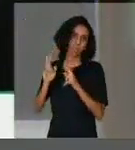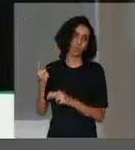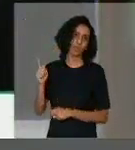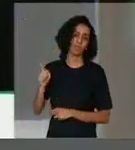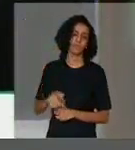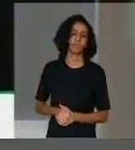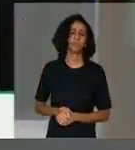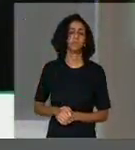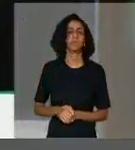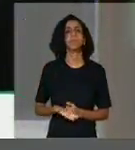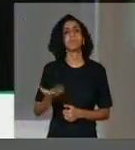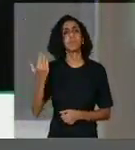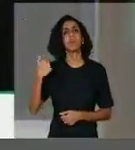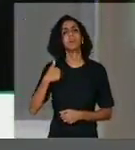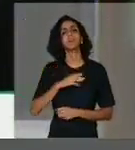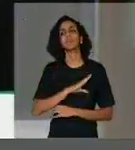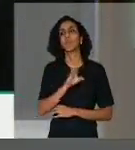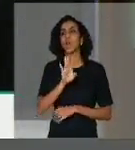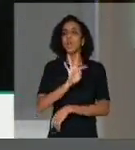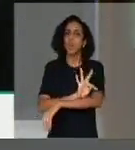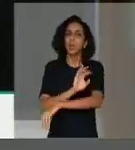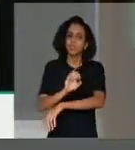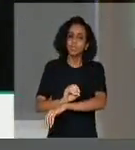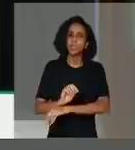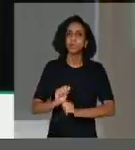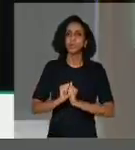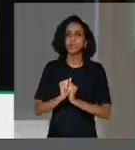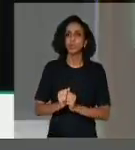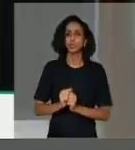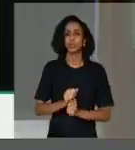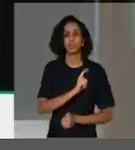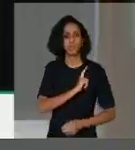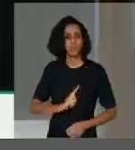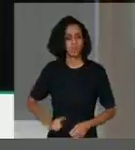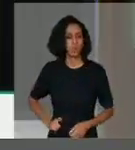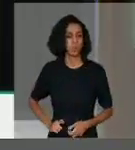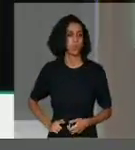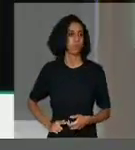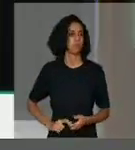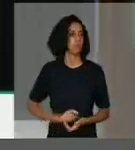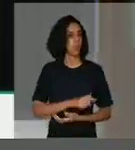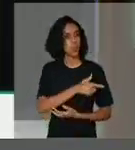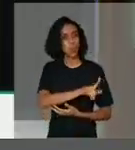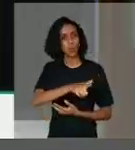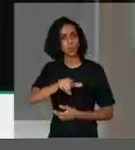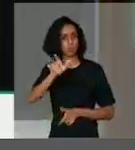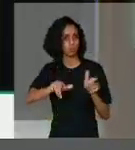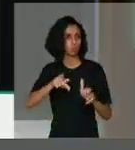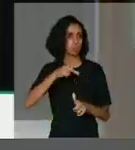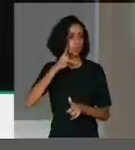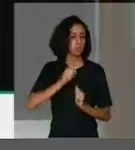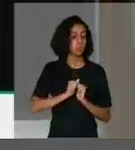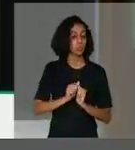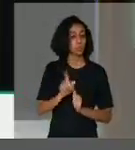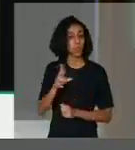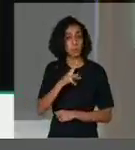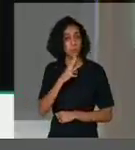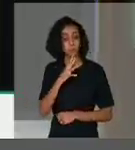em Tocantins, com Vossa Excelência, com o governador, com a vice-governadora, com outros parlamentares. Então, a gente